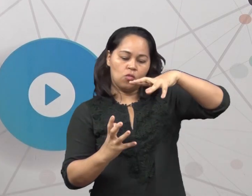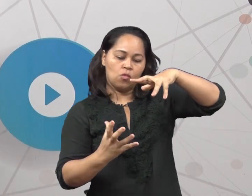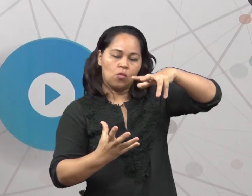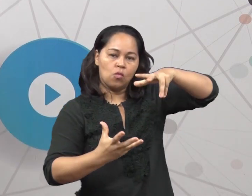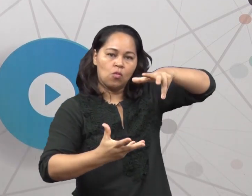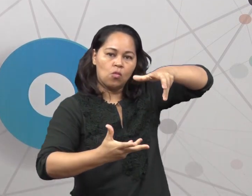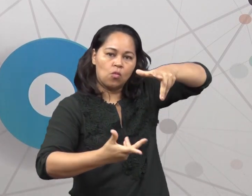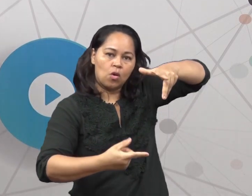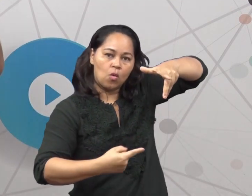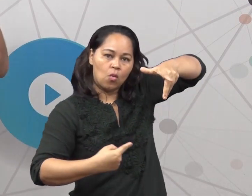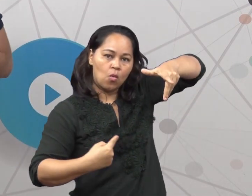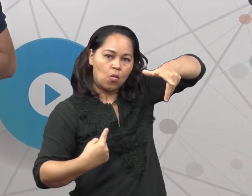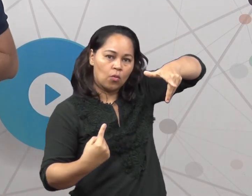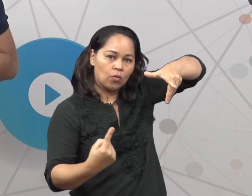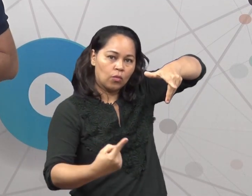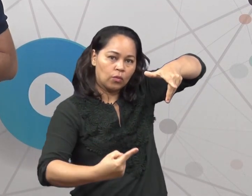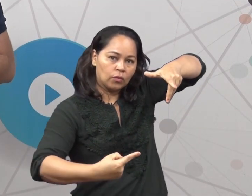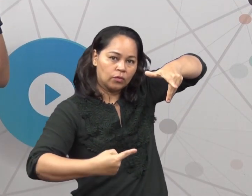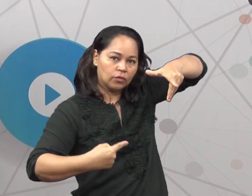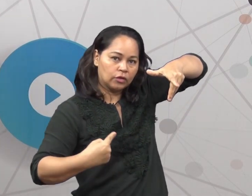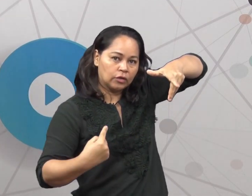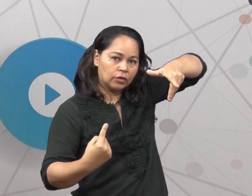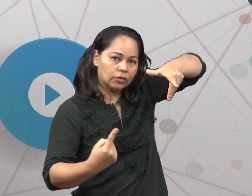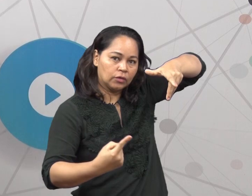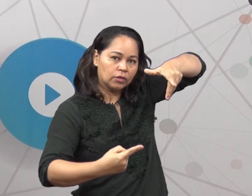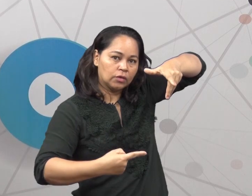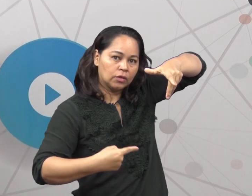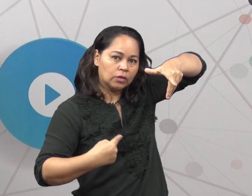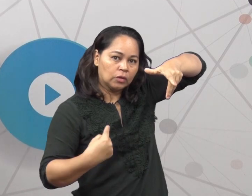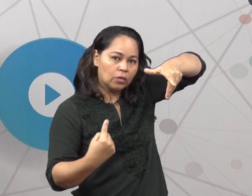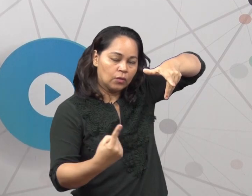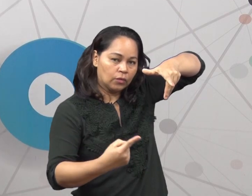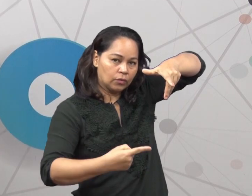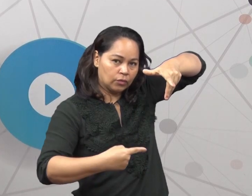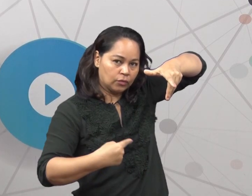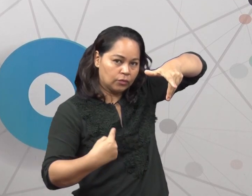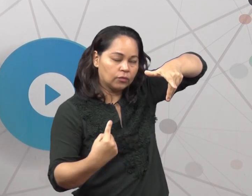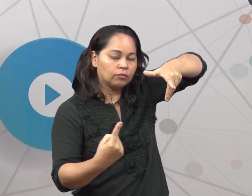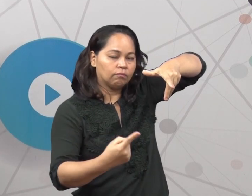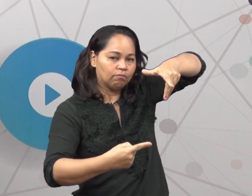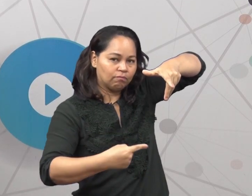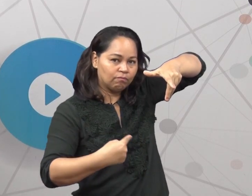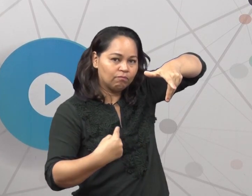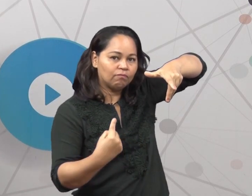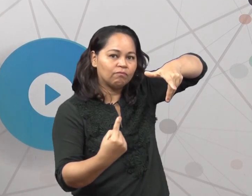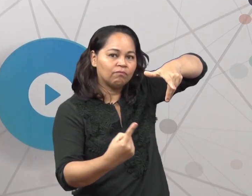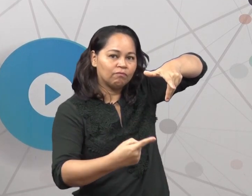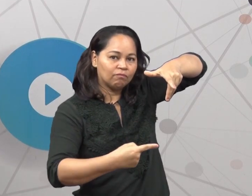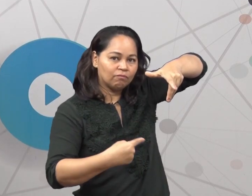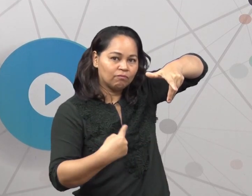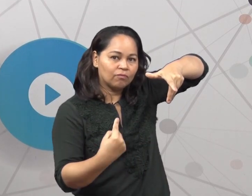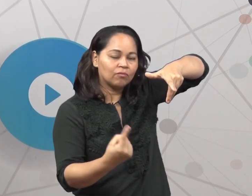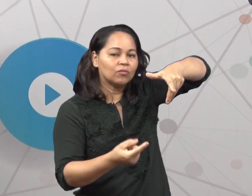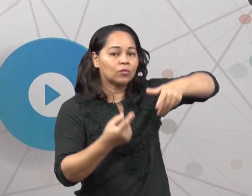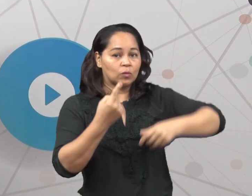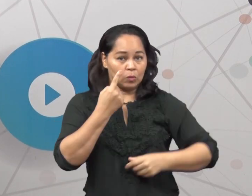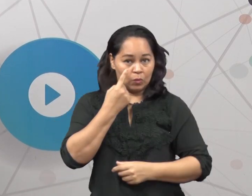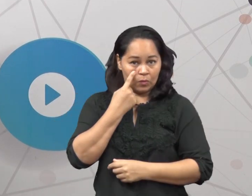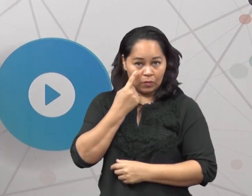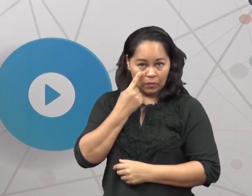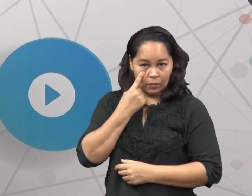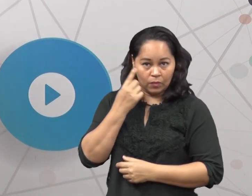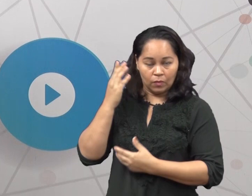movimento de rotação? É o movimento que a Terra faz em torno dela mesma. Olha aqui, ó. Observe aqui comigo. Ó. Ela está girando